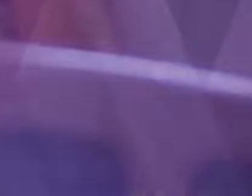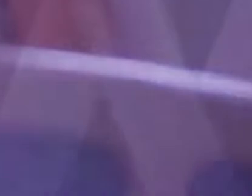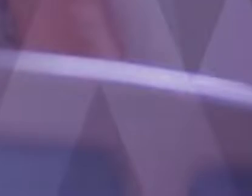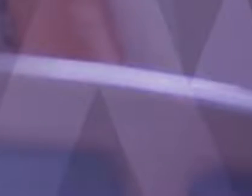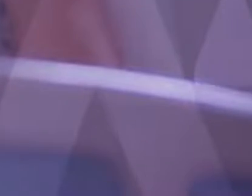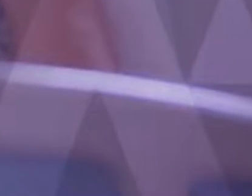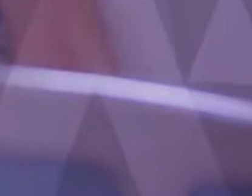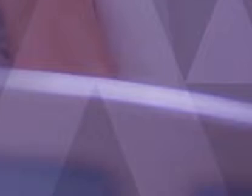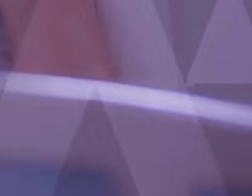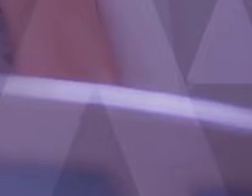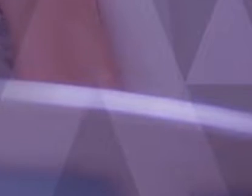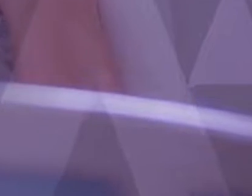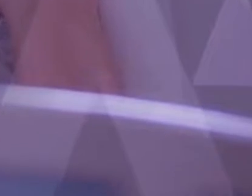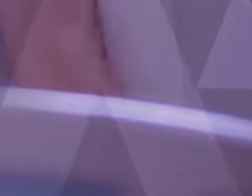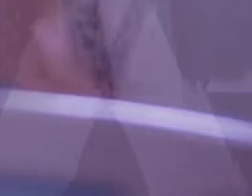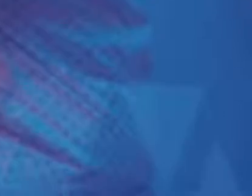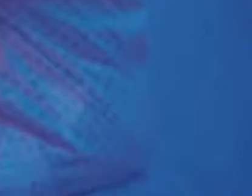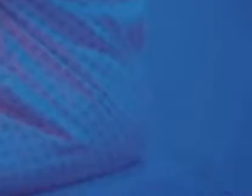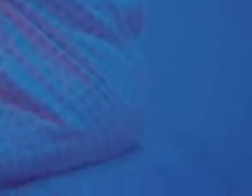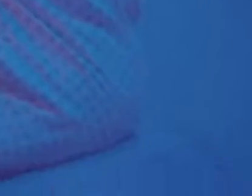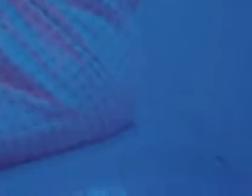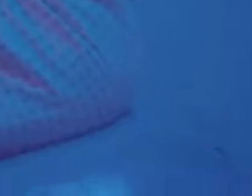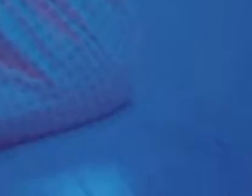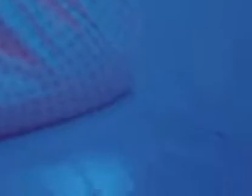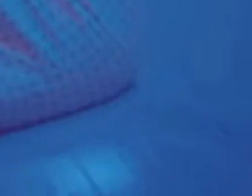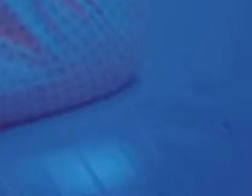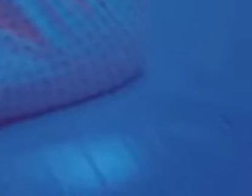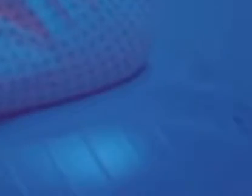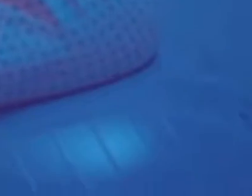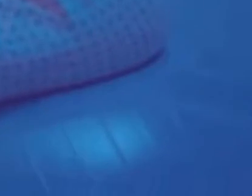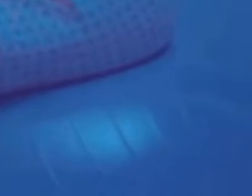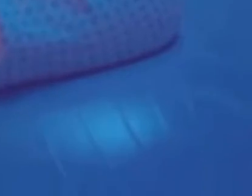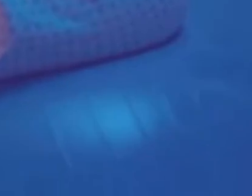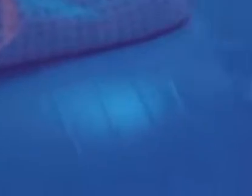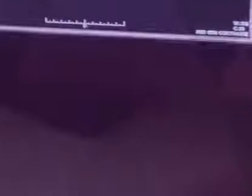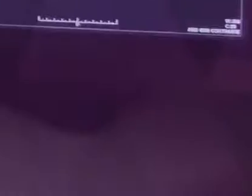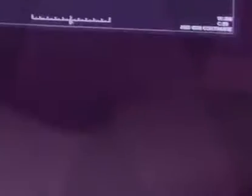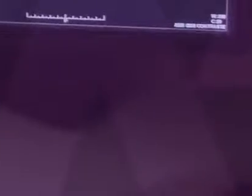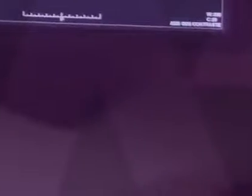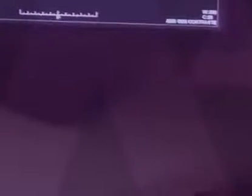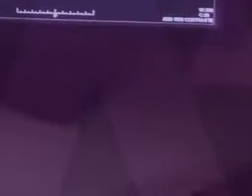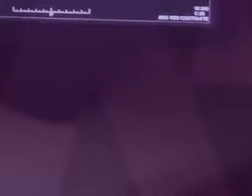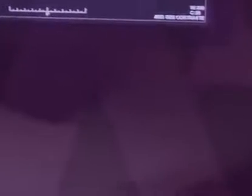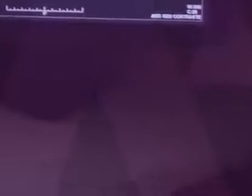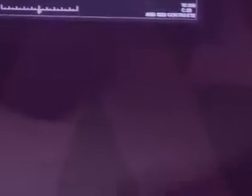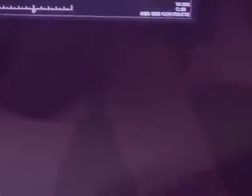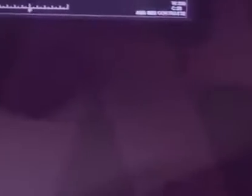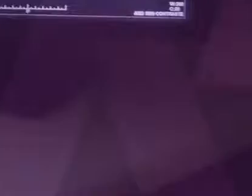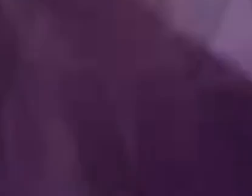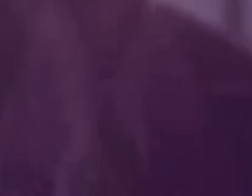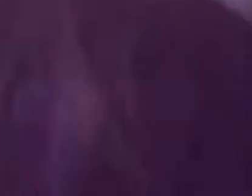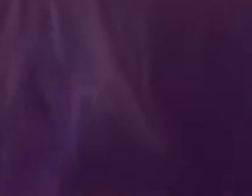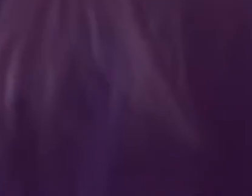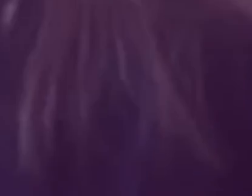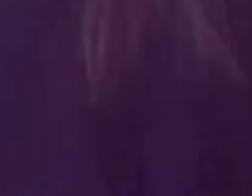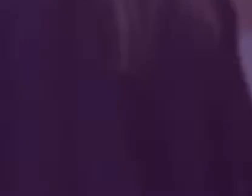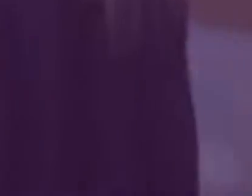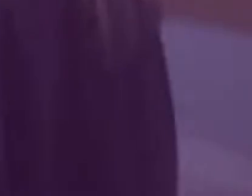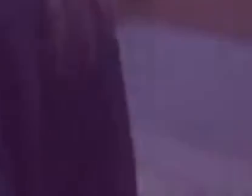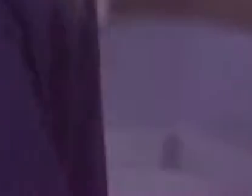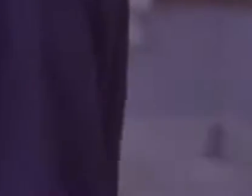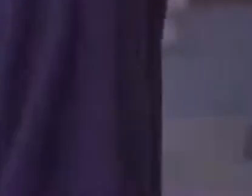A saúde também acontece nos bastidores, com melhorias na qualidade do atendimento, investimento em tecnologia e